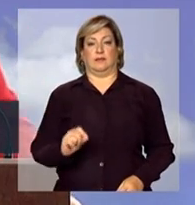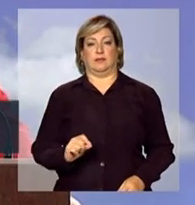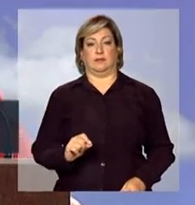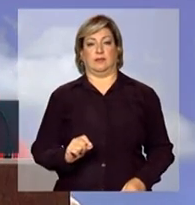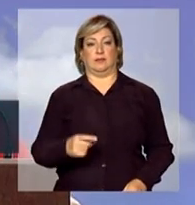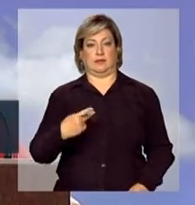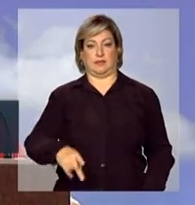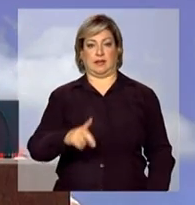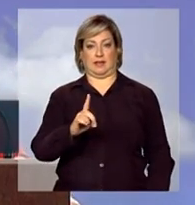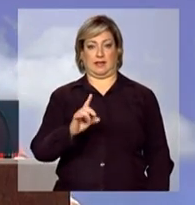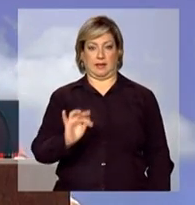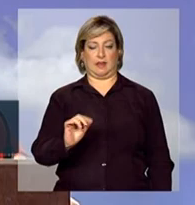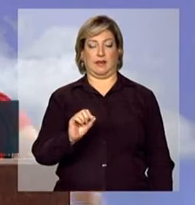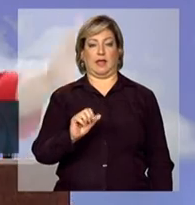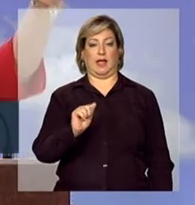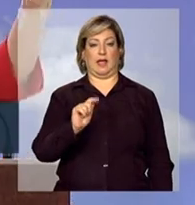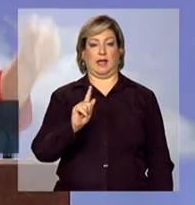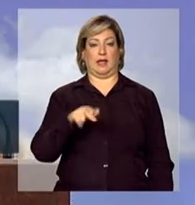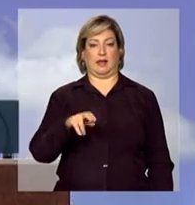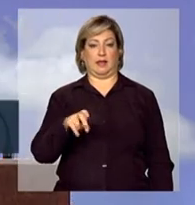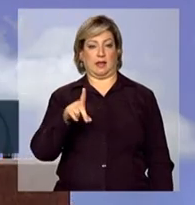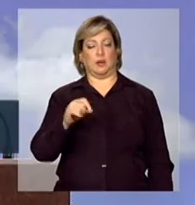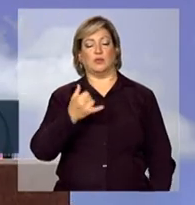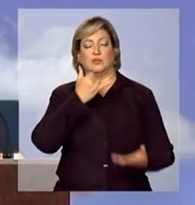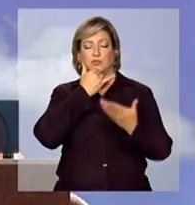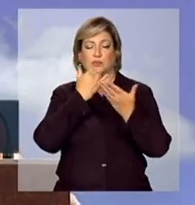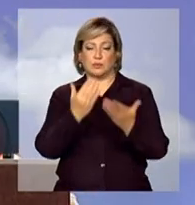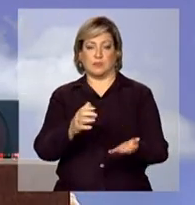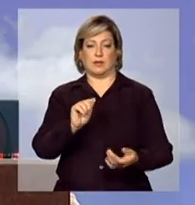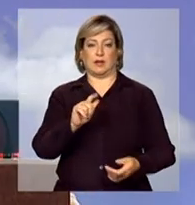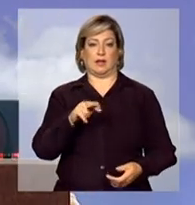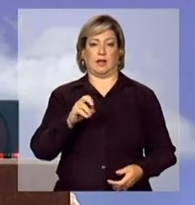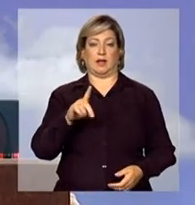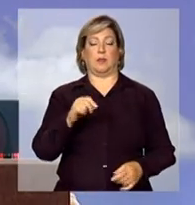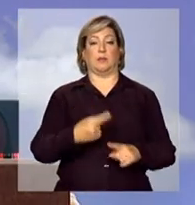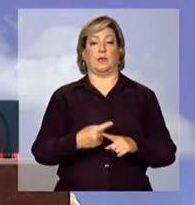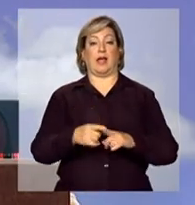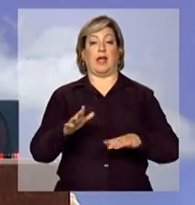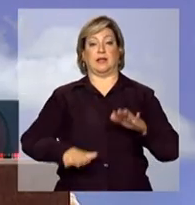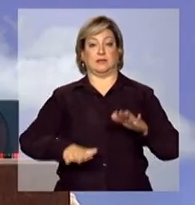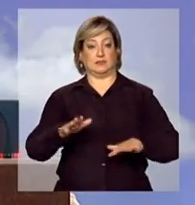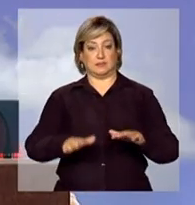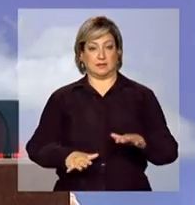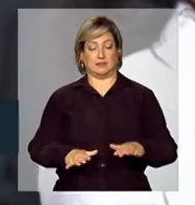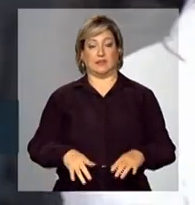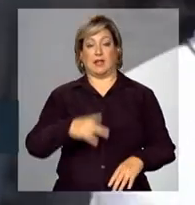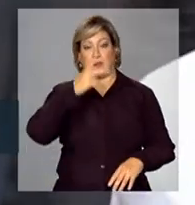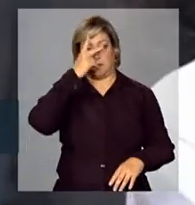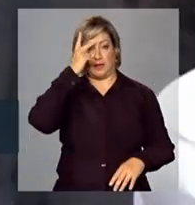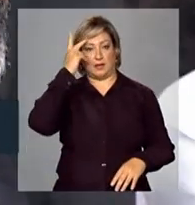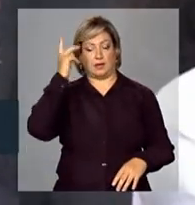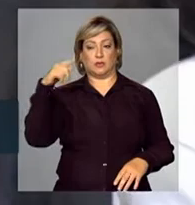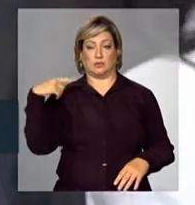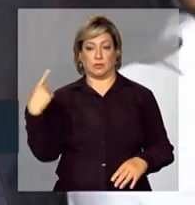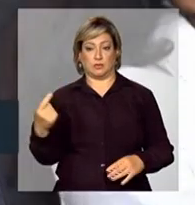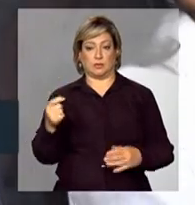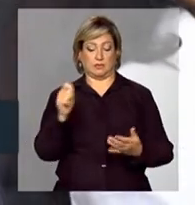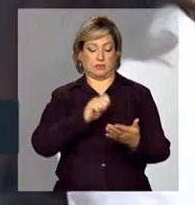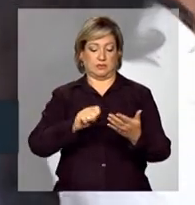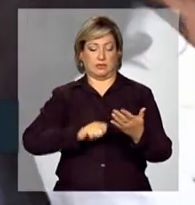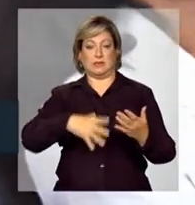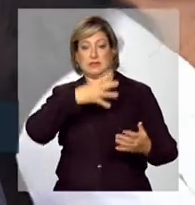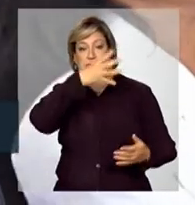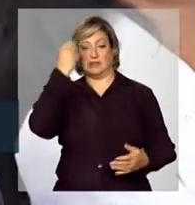Agnelo que me desculpa Agnelo às vezes pessoal do cerimonial